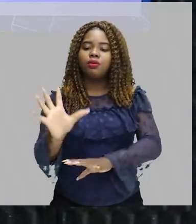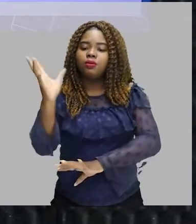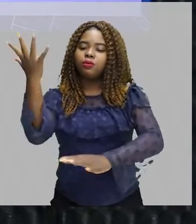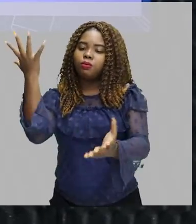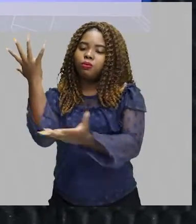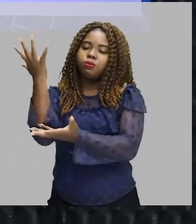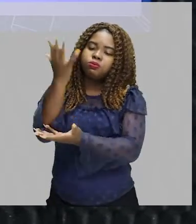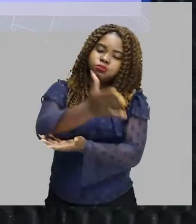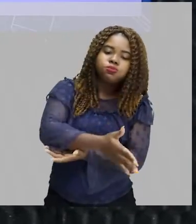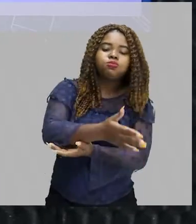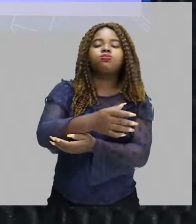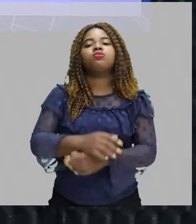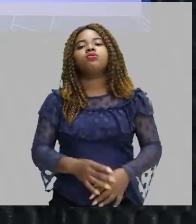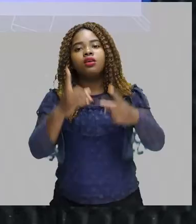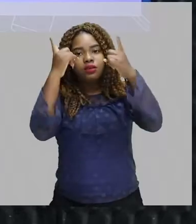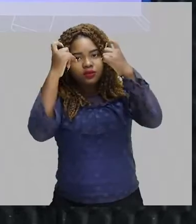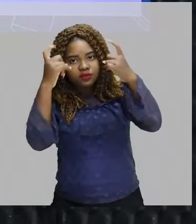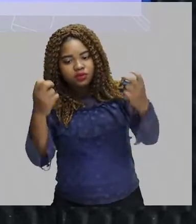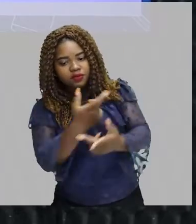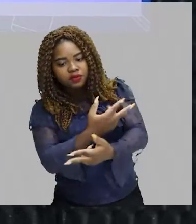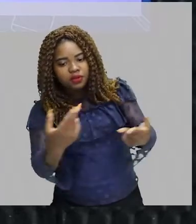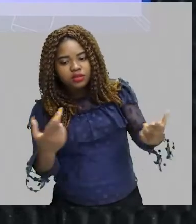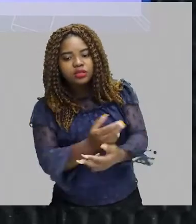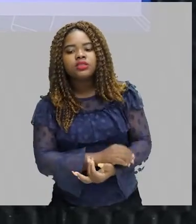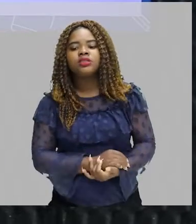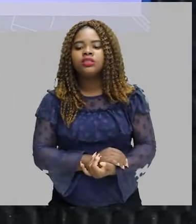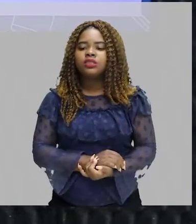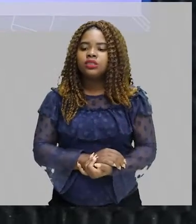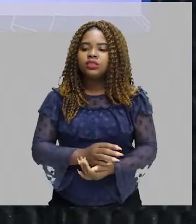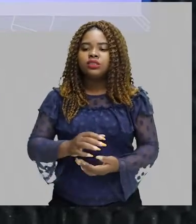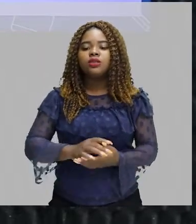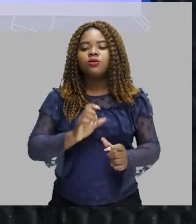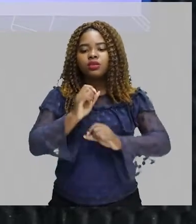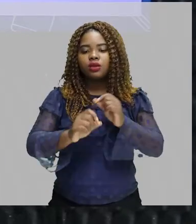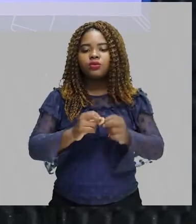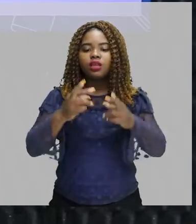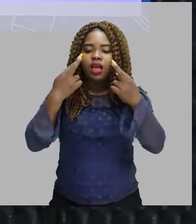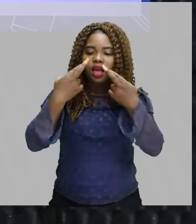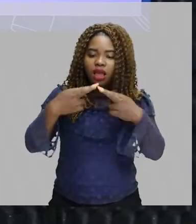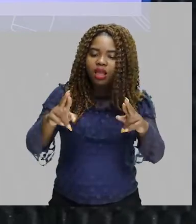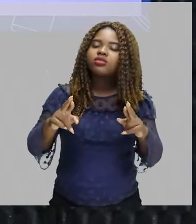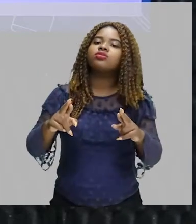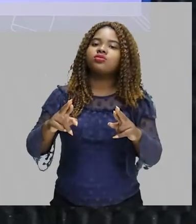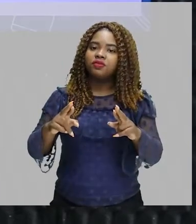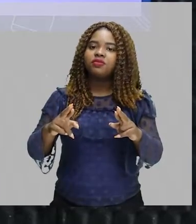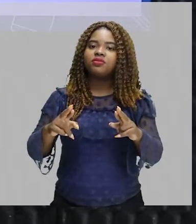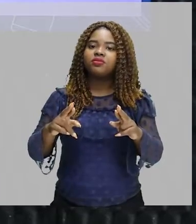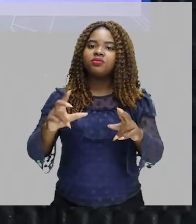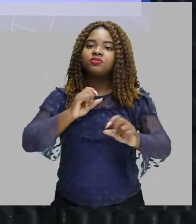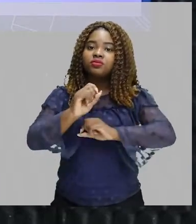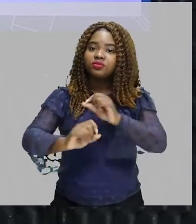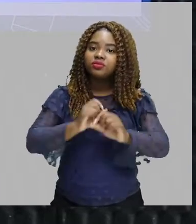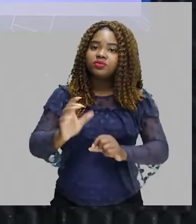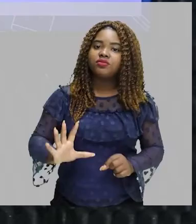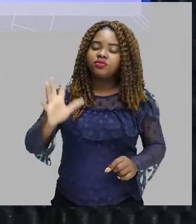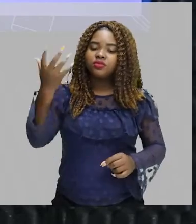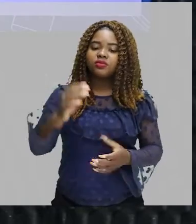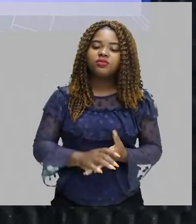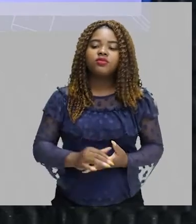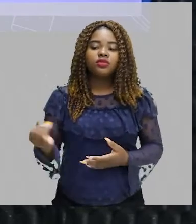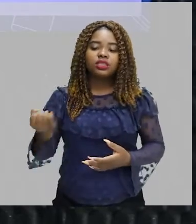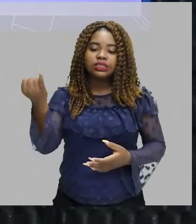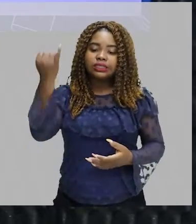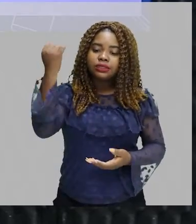outras situações. Então, solucionar a problemática do espaço rural é importante para as pessoas que vivem no espaço rural, mas